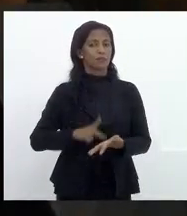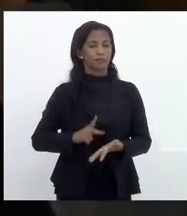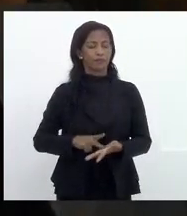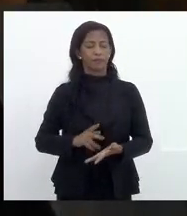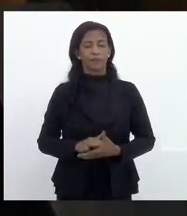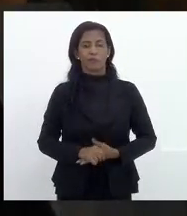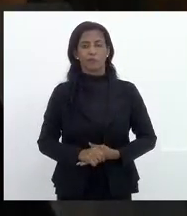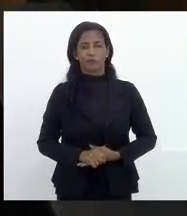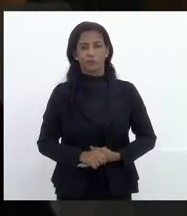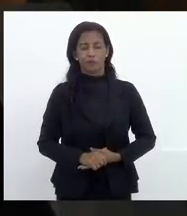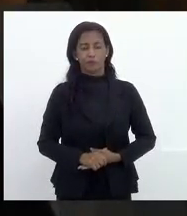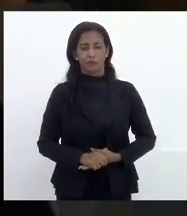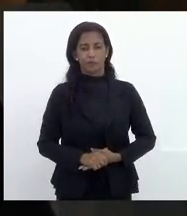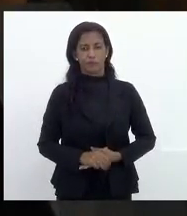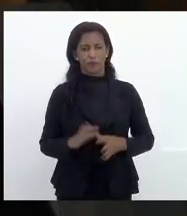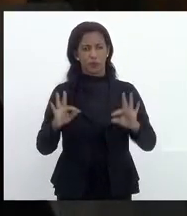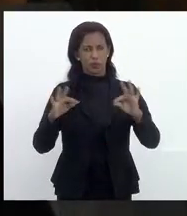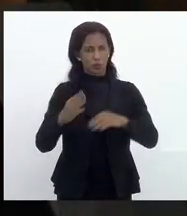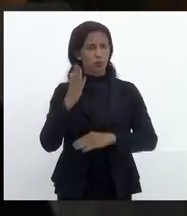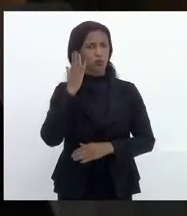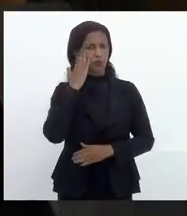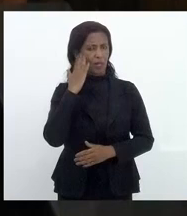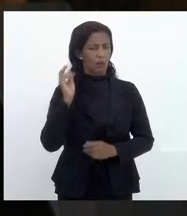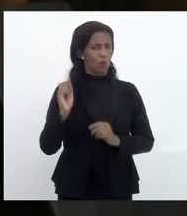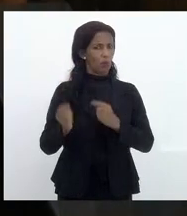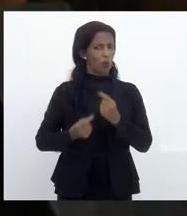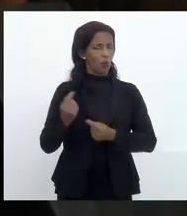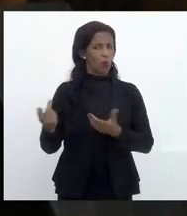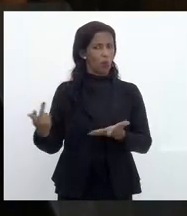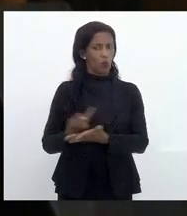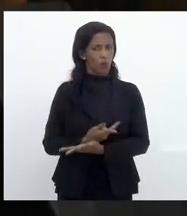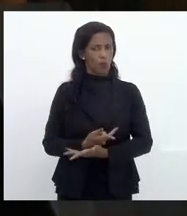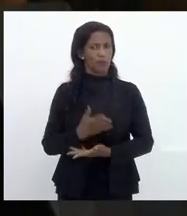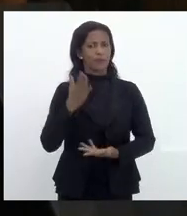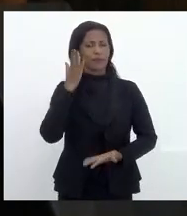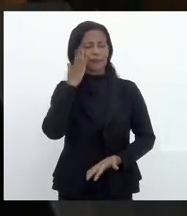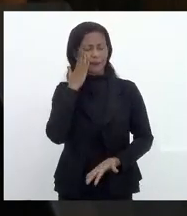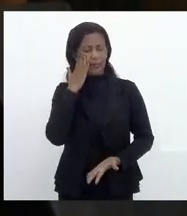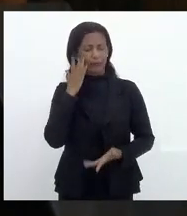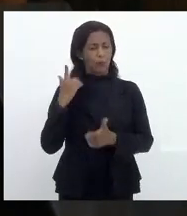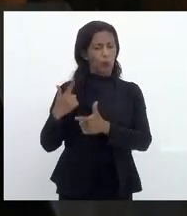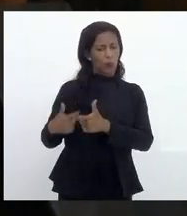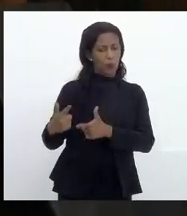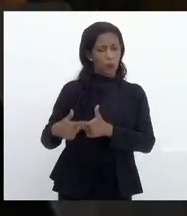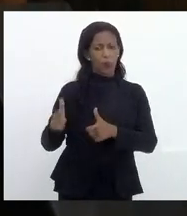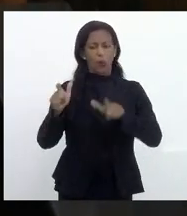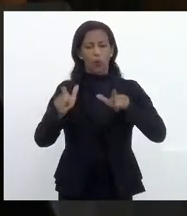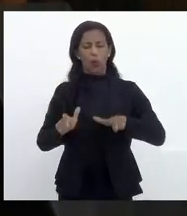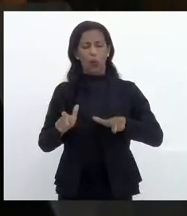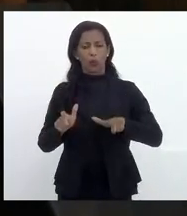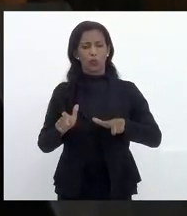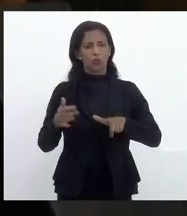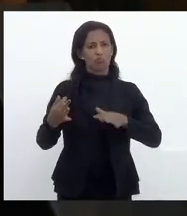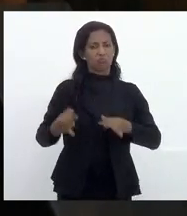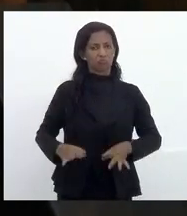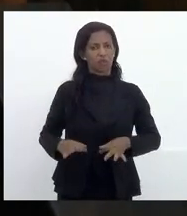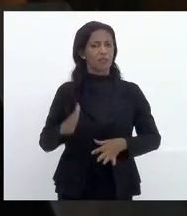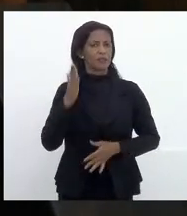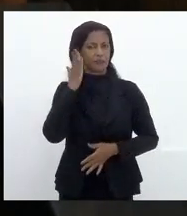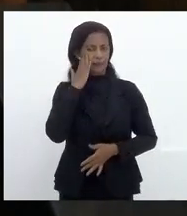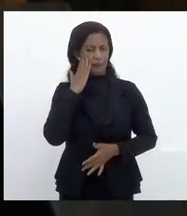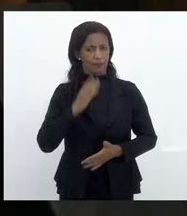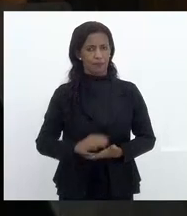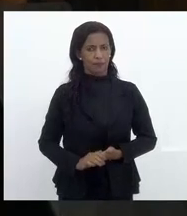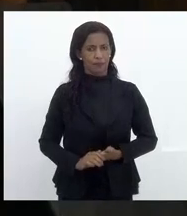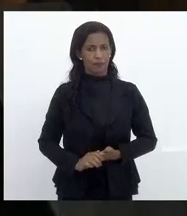Verdade o pó do Estado como funciona todo sabe qual é a ferida como dói onde dói que